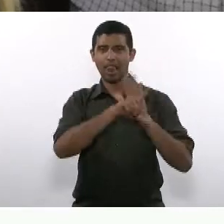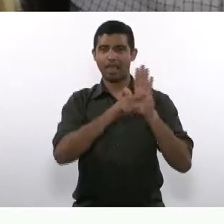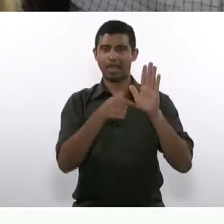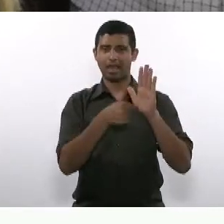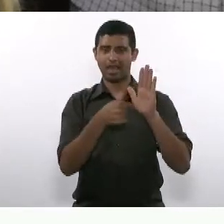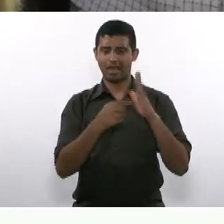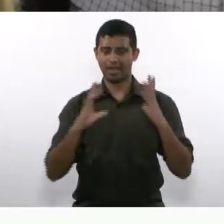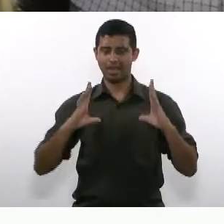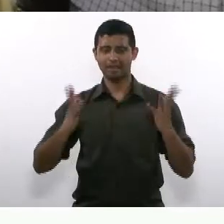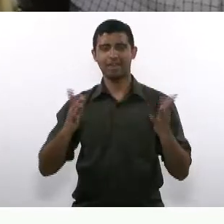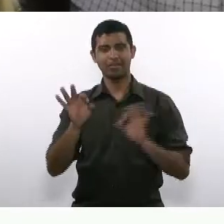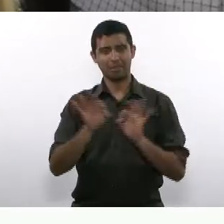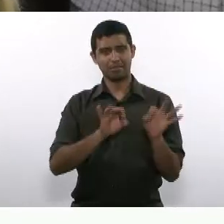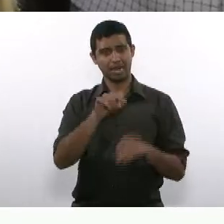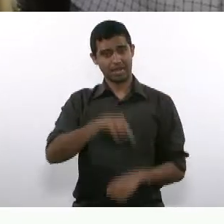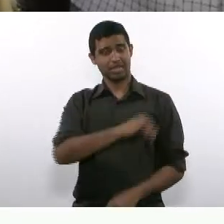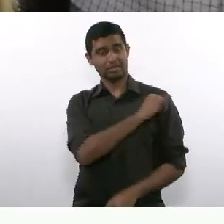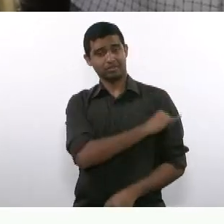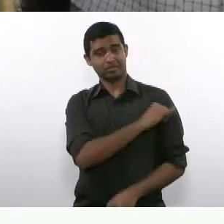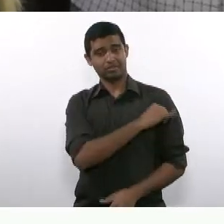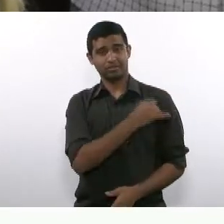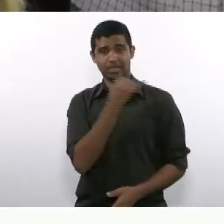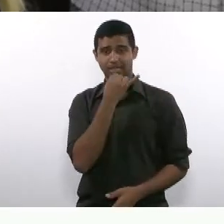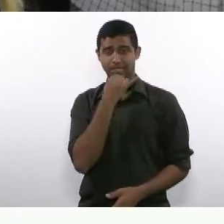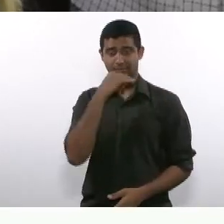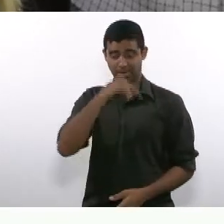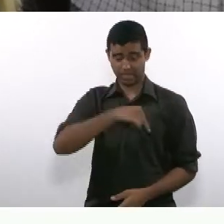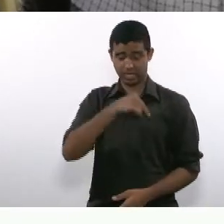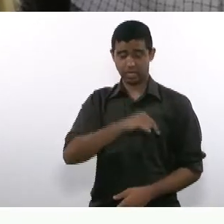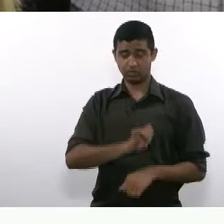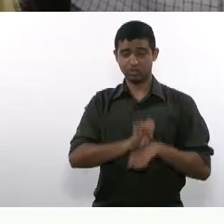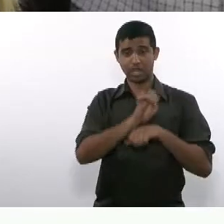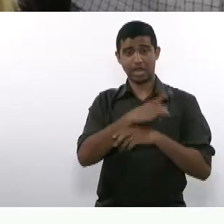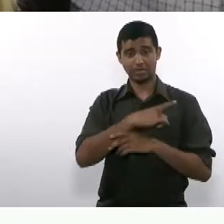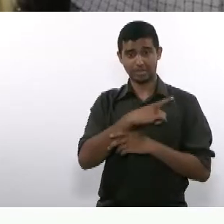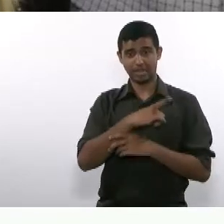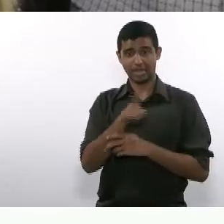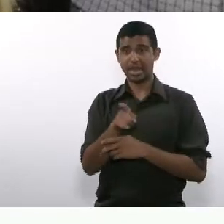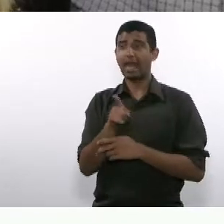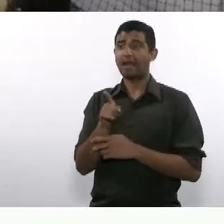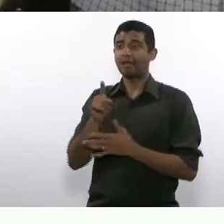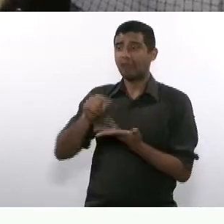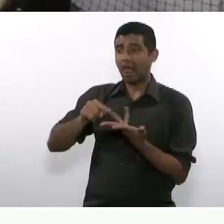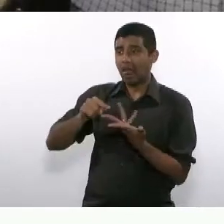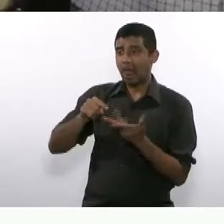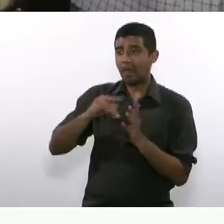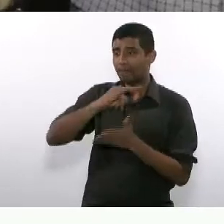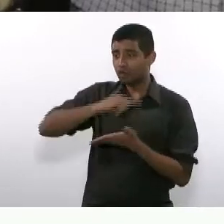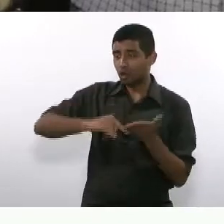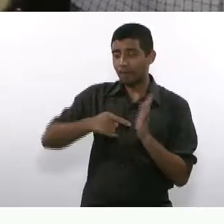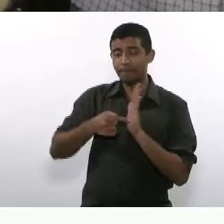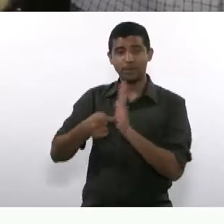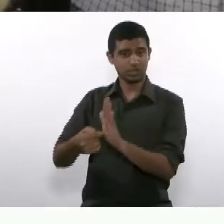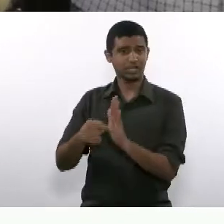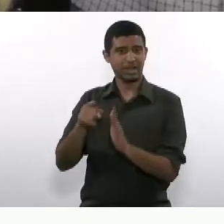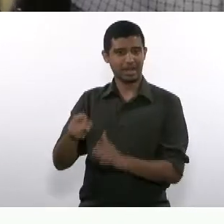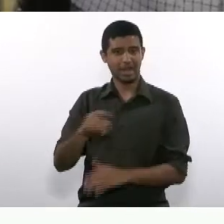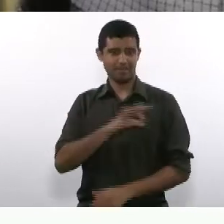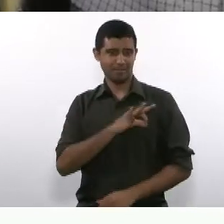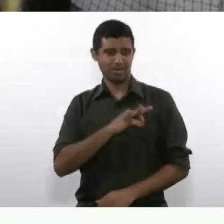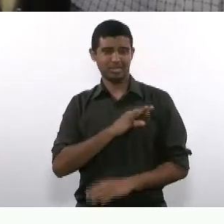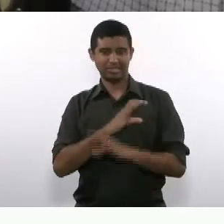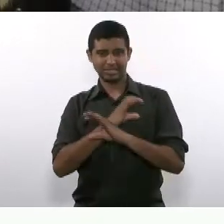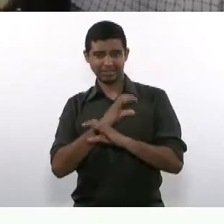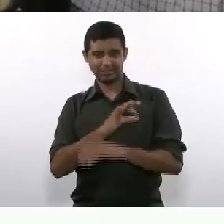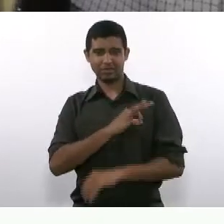Aqui no Estado, você tem uma demanda para a Polícia Civil, outra para a Polícia Militar e outra para o Corpo de Bombeiros. Então, a gente está trabalhando para que essa demanda, que a gente crie